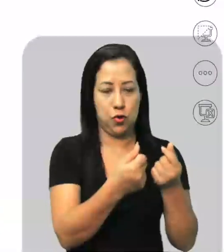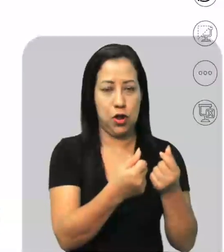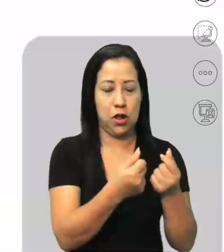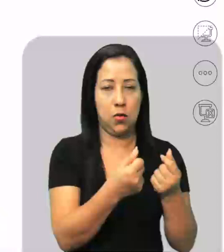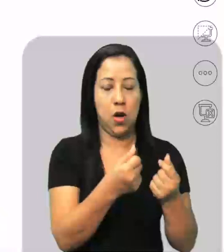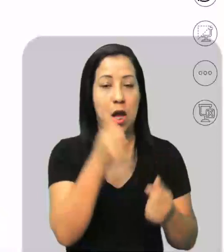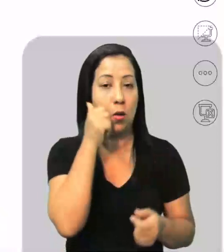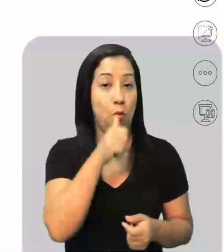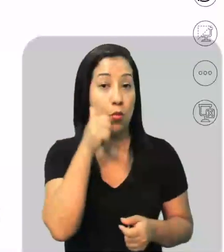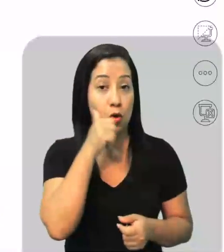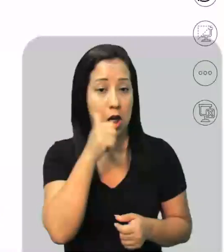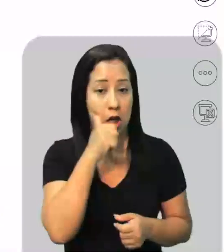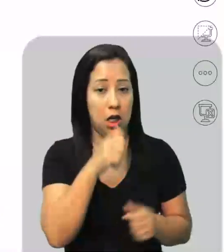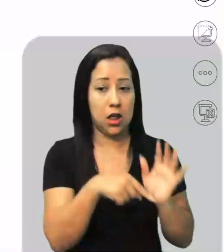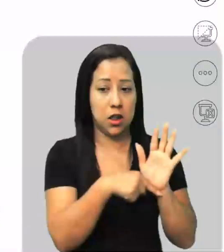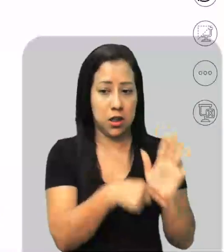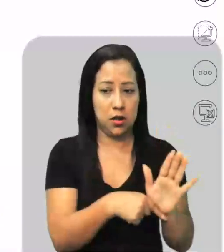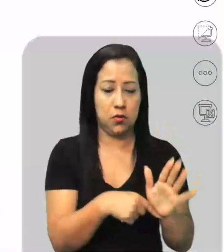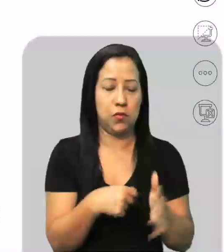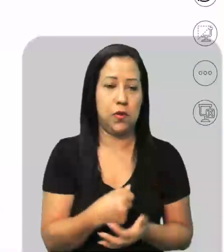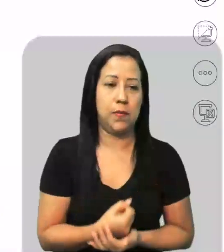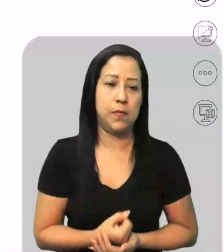Veja só, olha como é que ocorre isso. Ó.